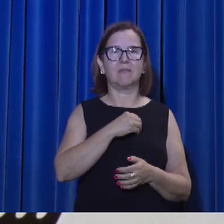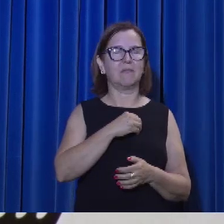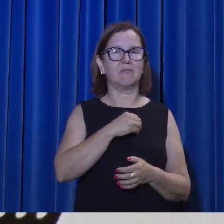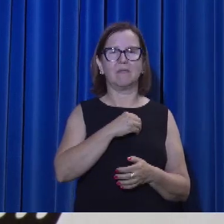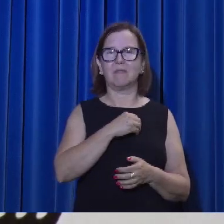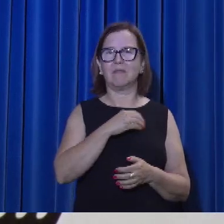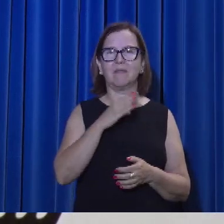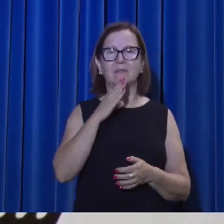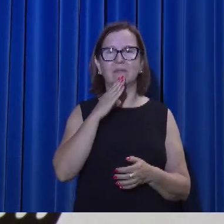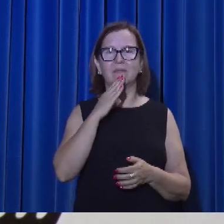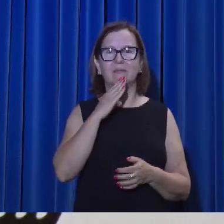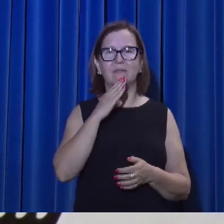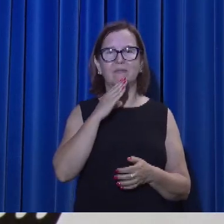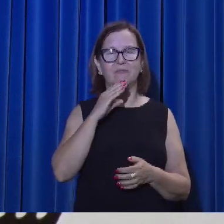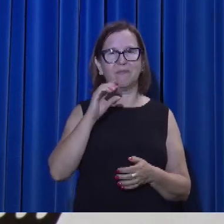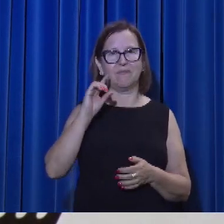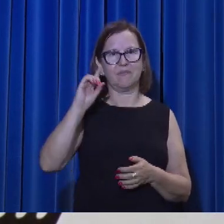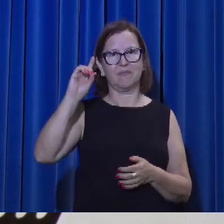Deus.